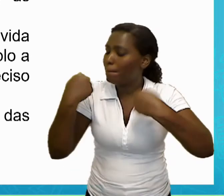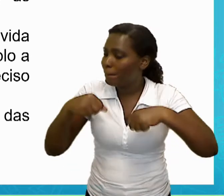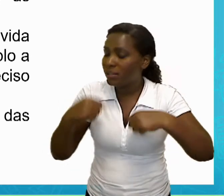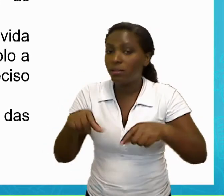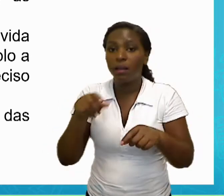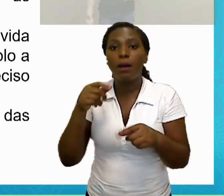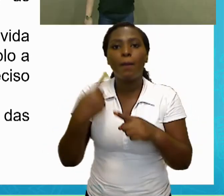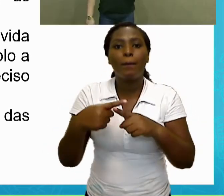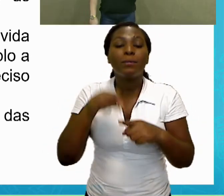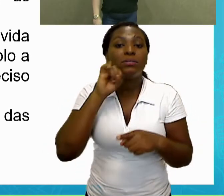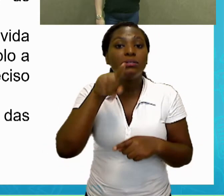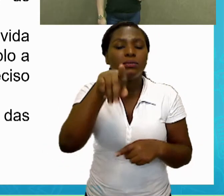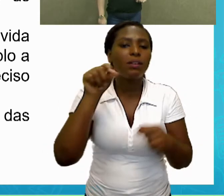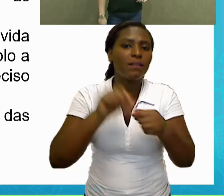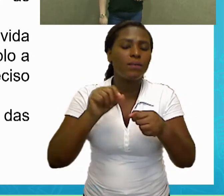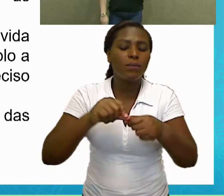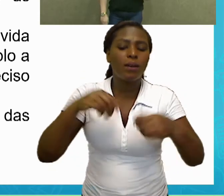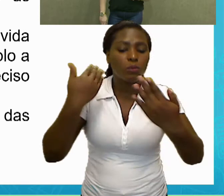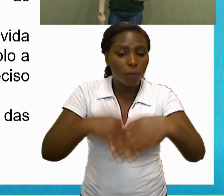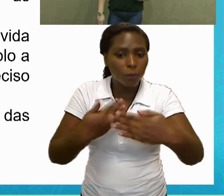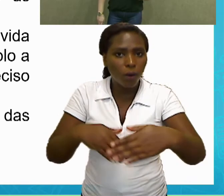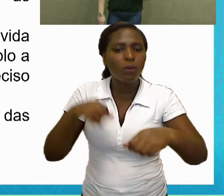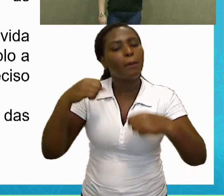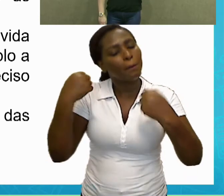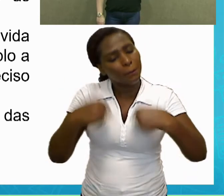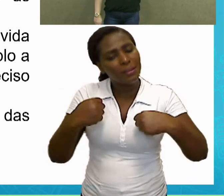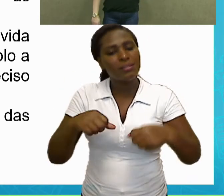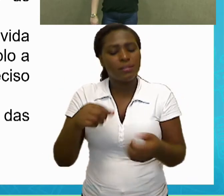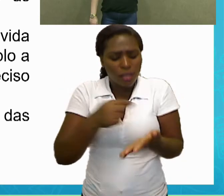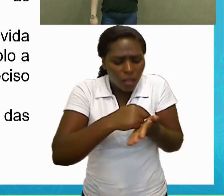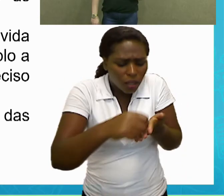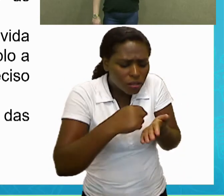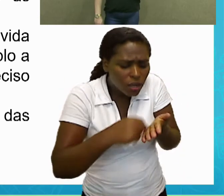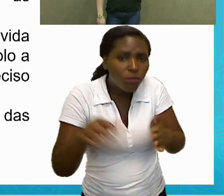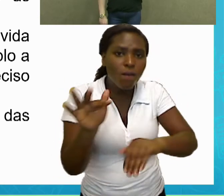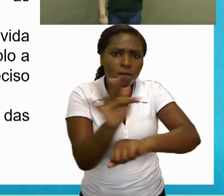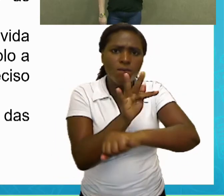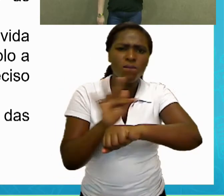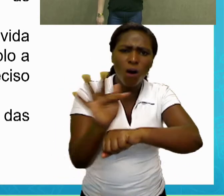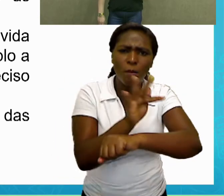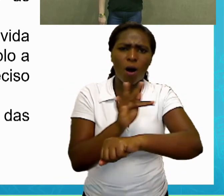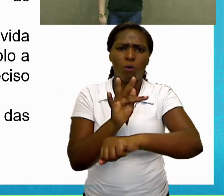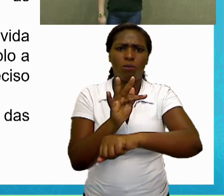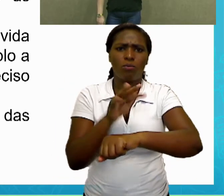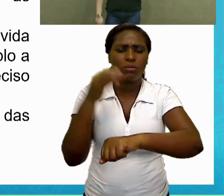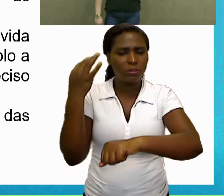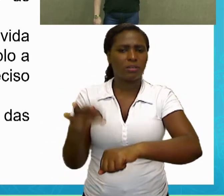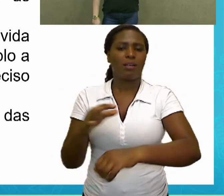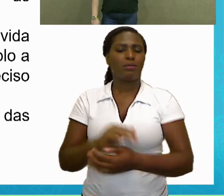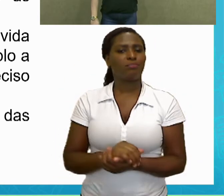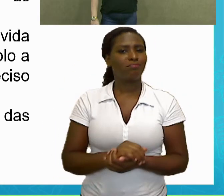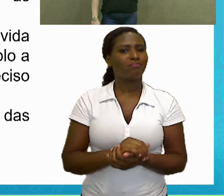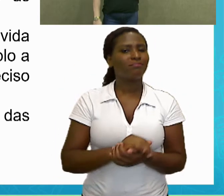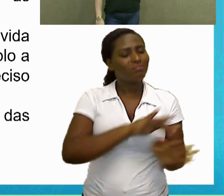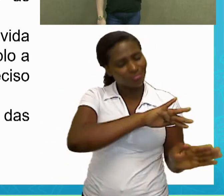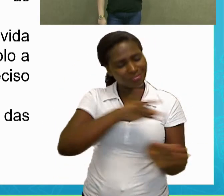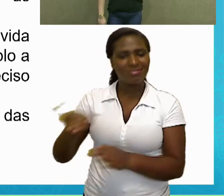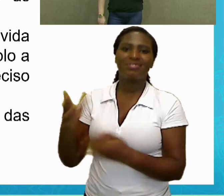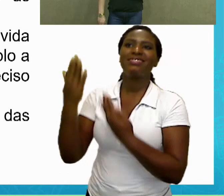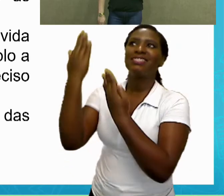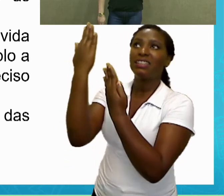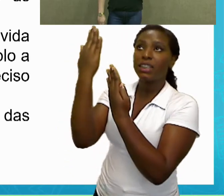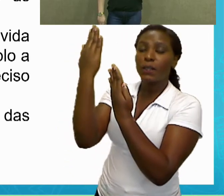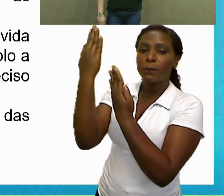Trabalho. Podemos dizer que a maioria dos trabalhos existentes exigirão que as pessoas sejam